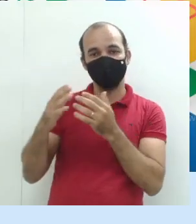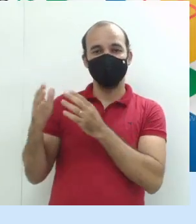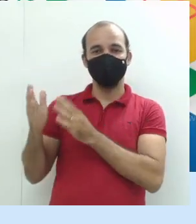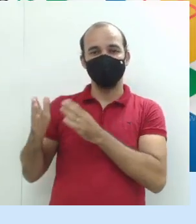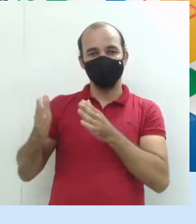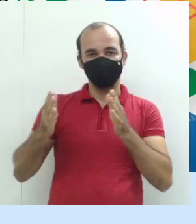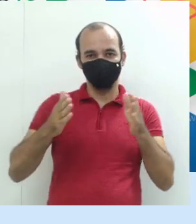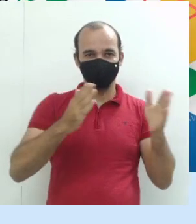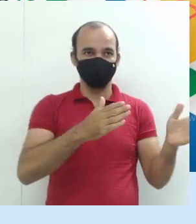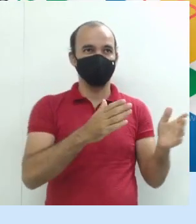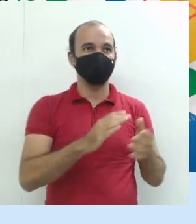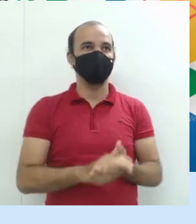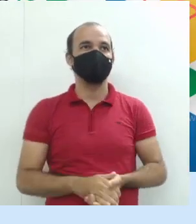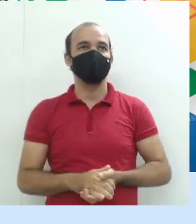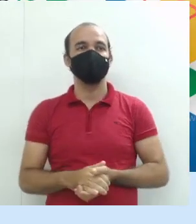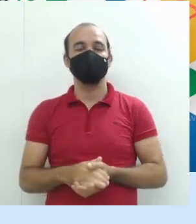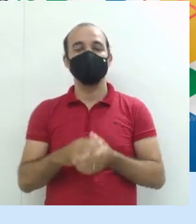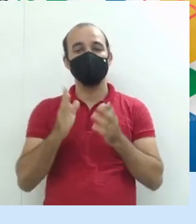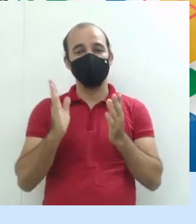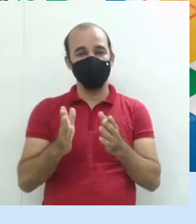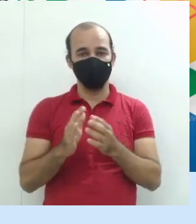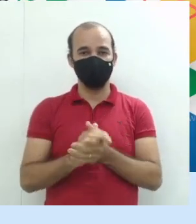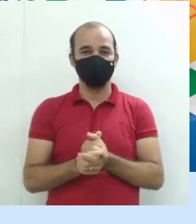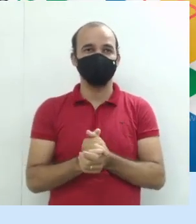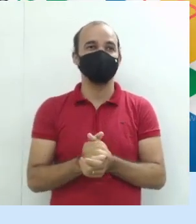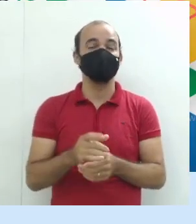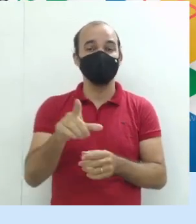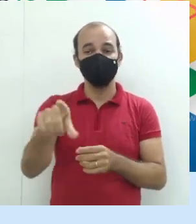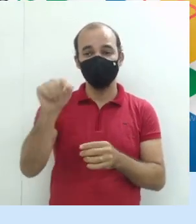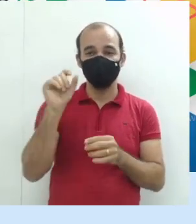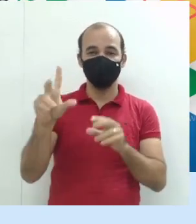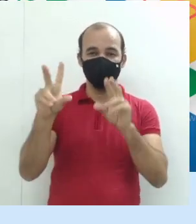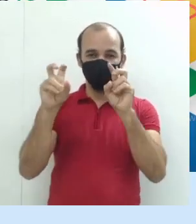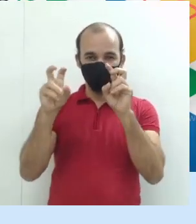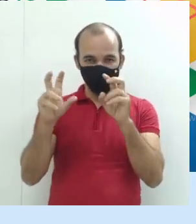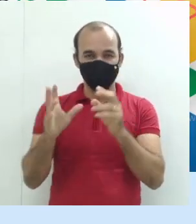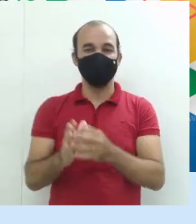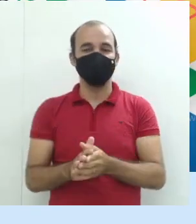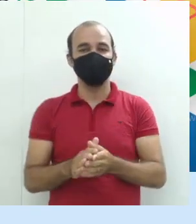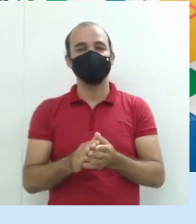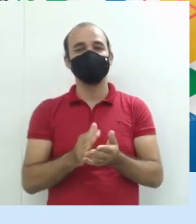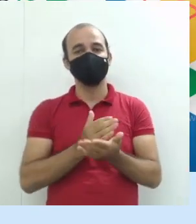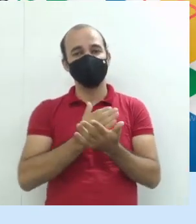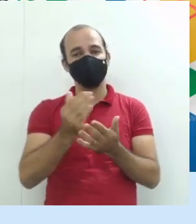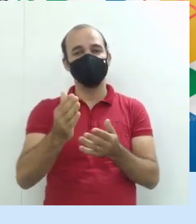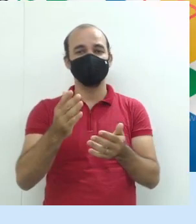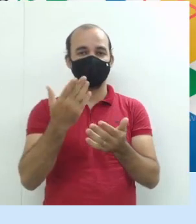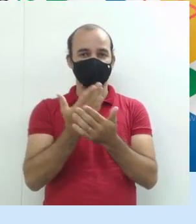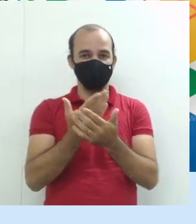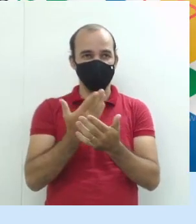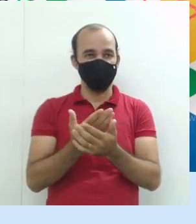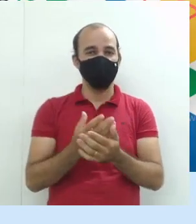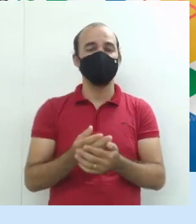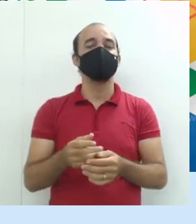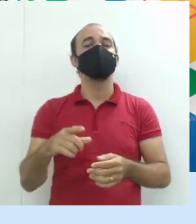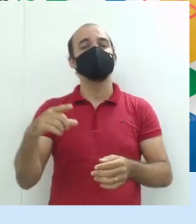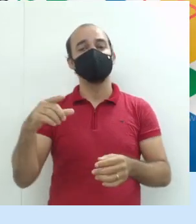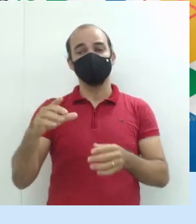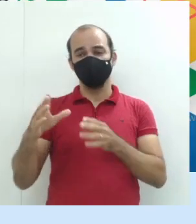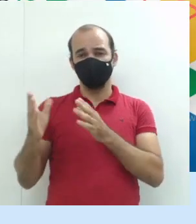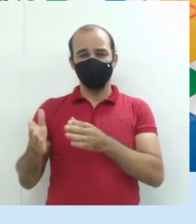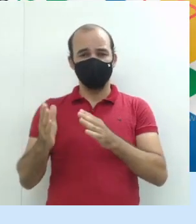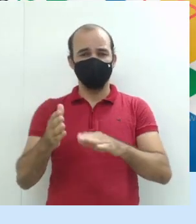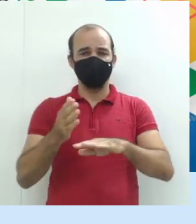Olha só, gente. Eu escolhi para começar a falar para vocês da música, né, de diferentes épocas da música,